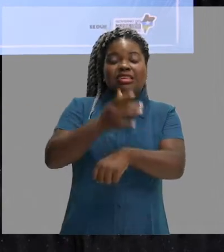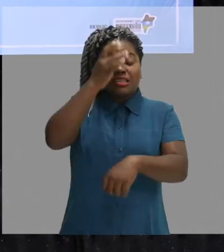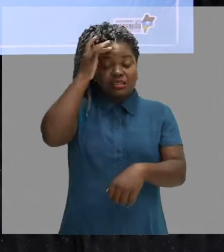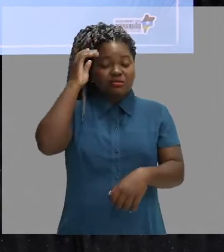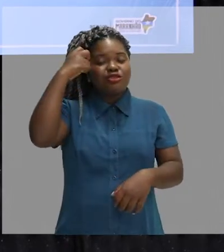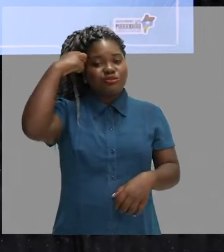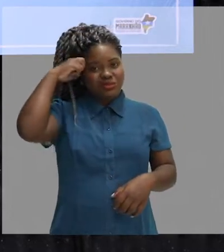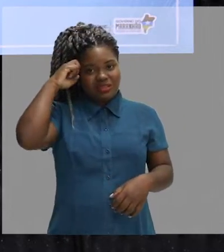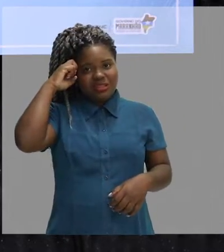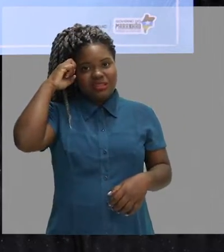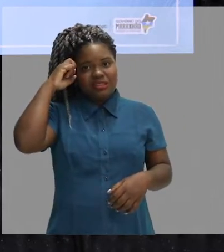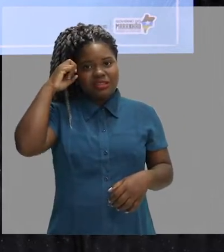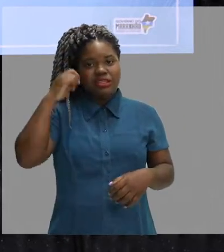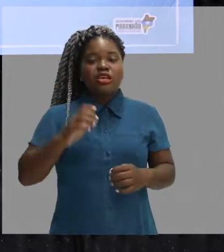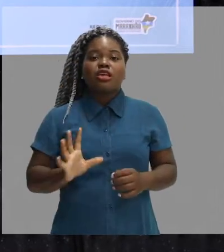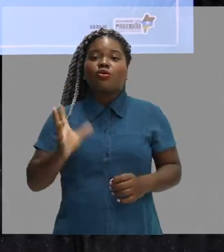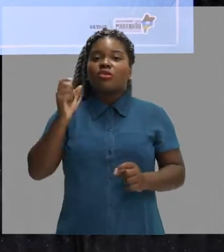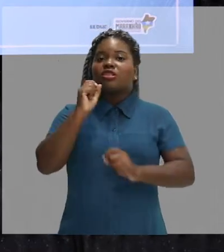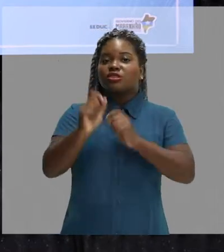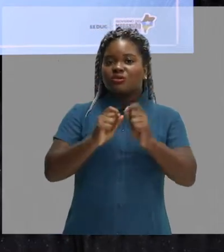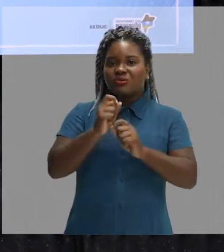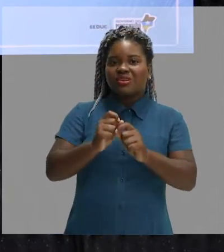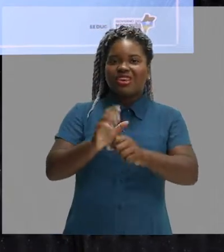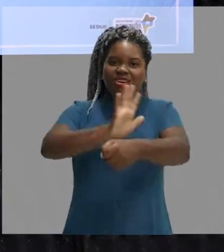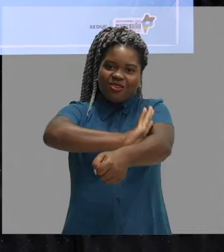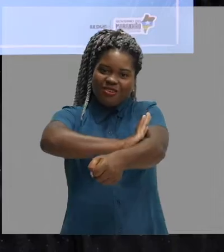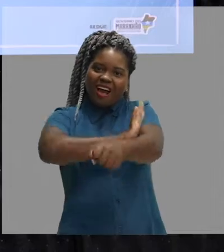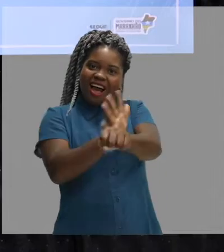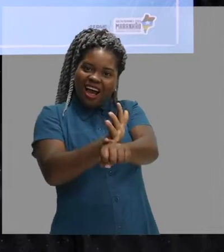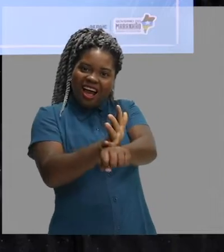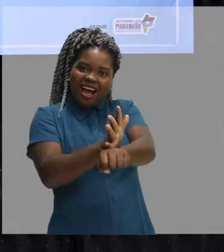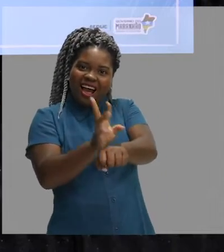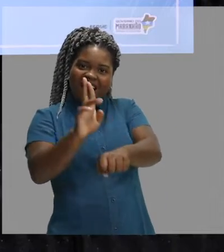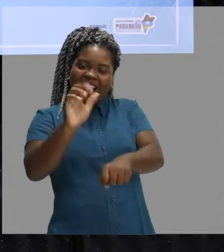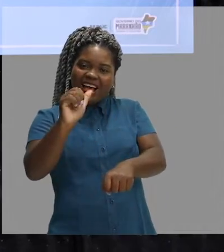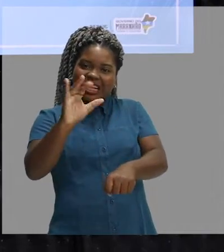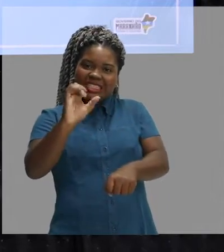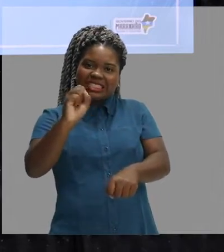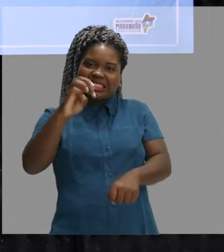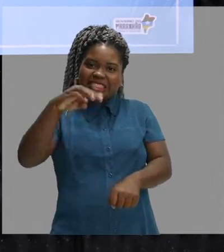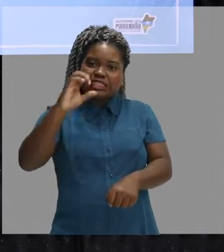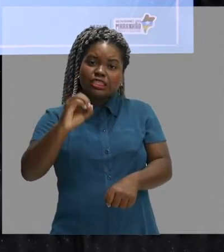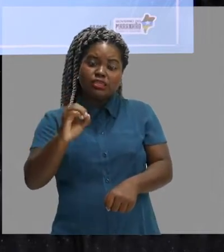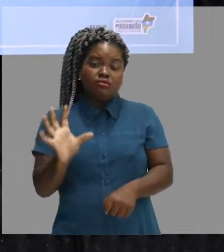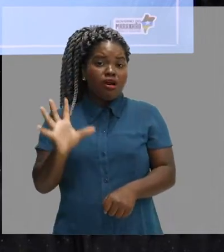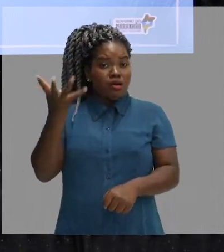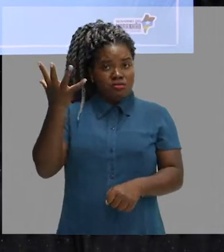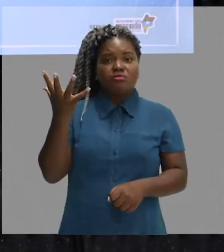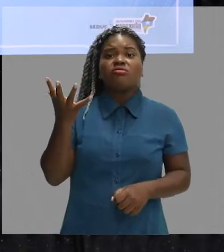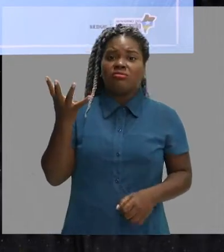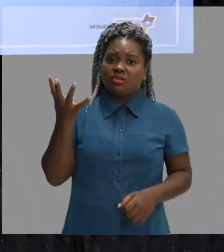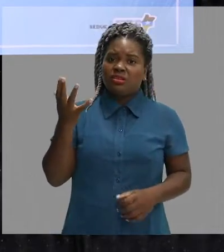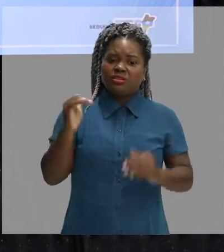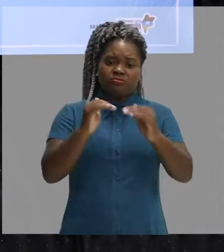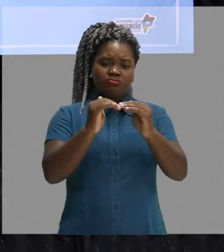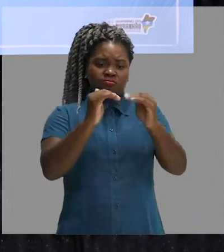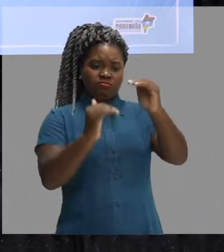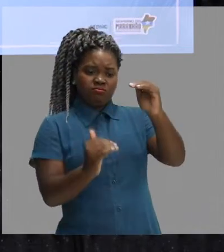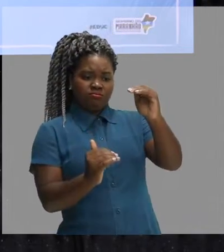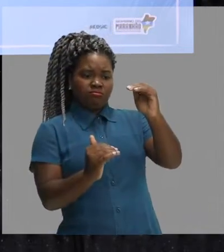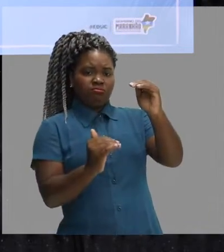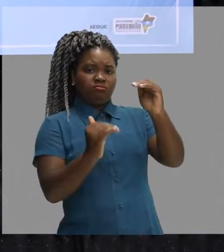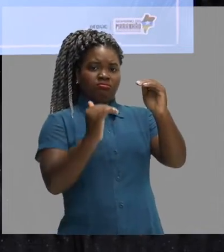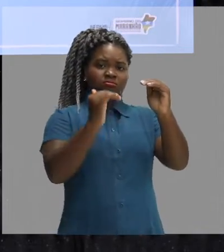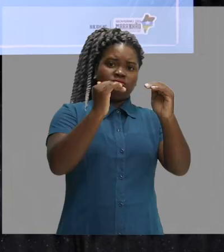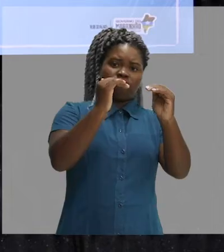o que faz com que o racismo ainda exista no país. Ainda existe uma percepção de que uma raça é superior à outra